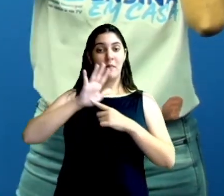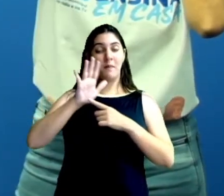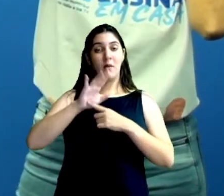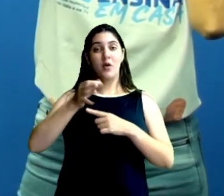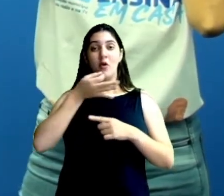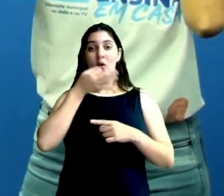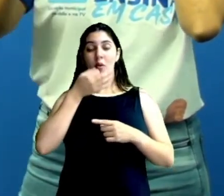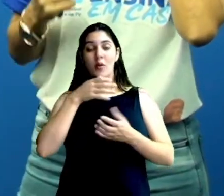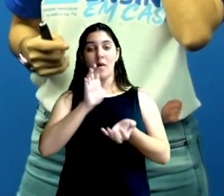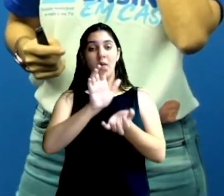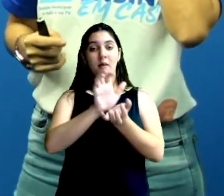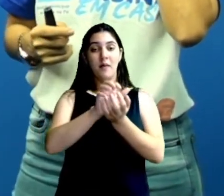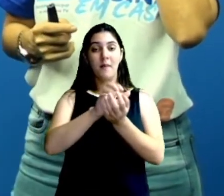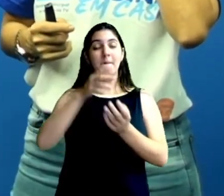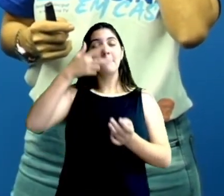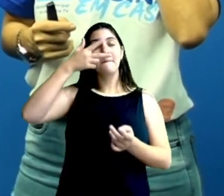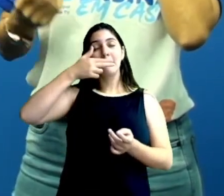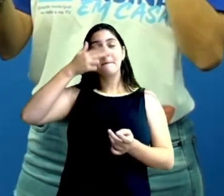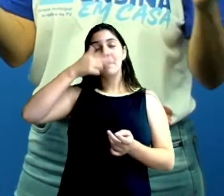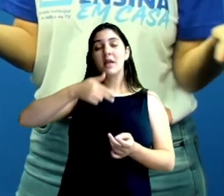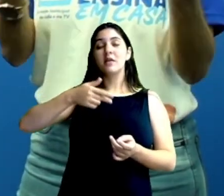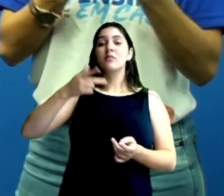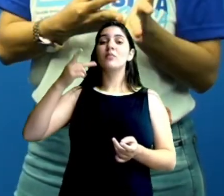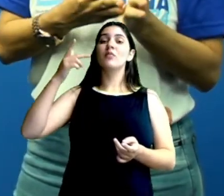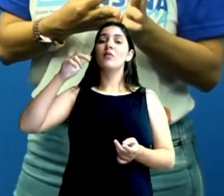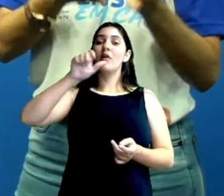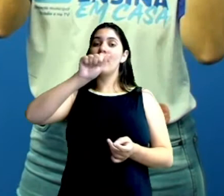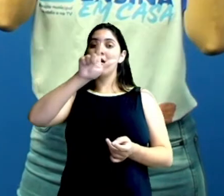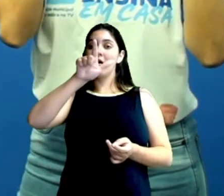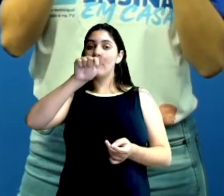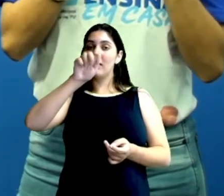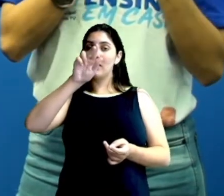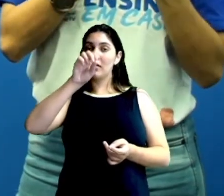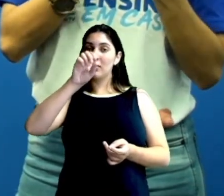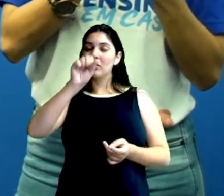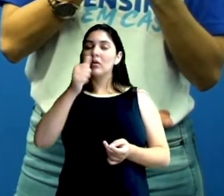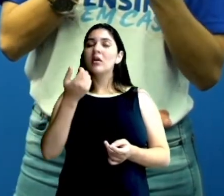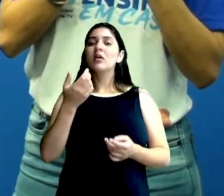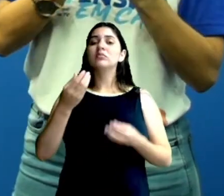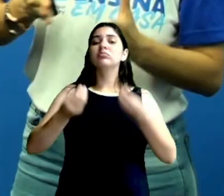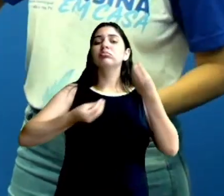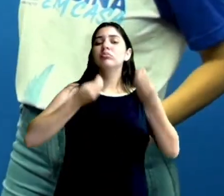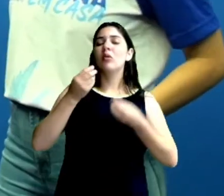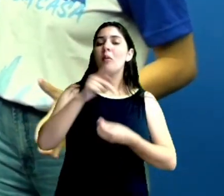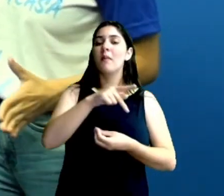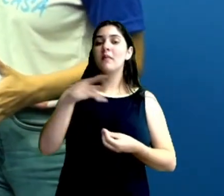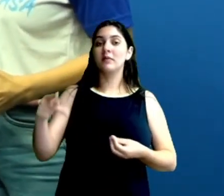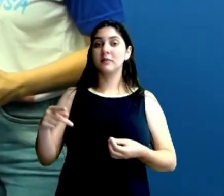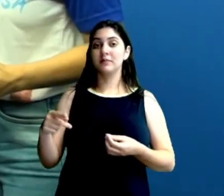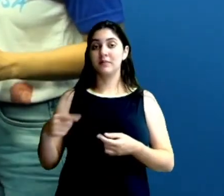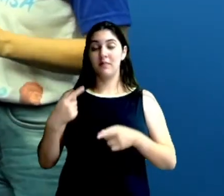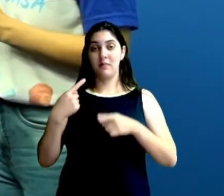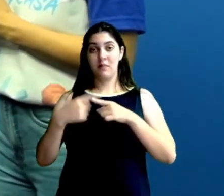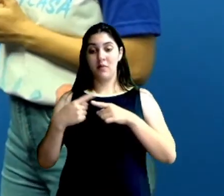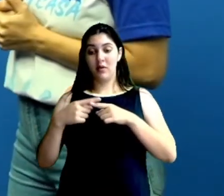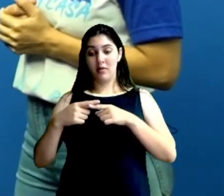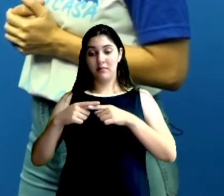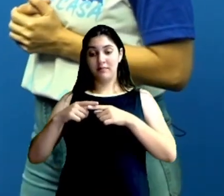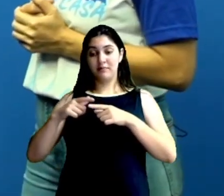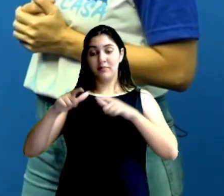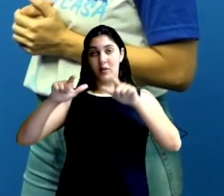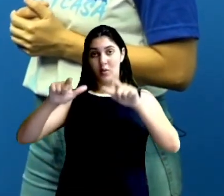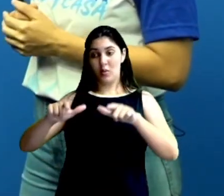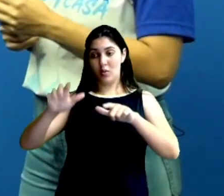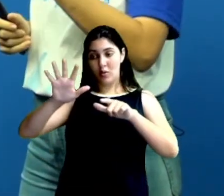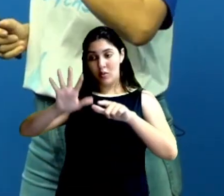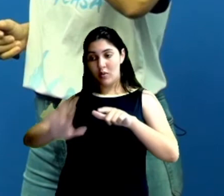dos Palmares sendo em Alagoas. Mas como, Cláudia? Olha, parte do território